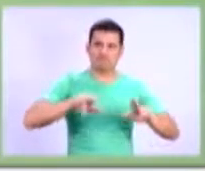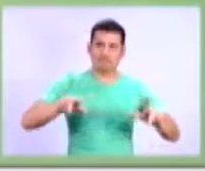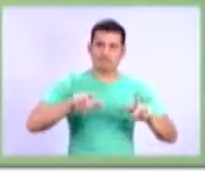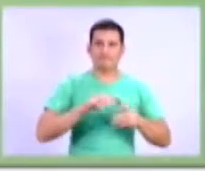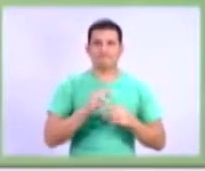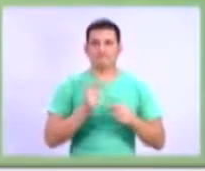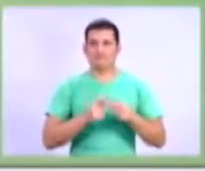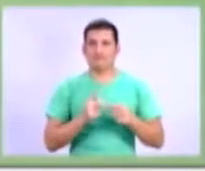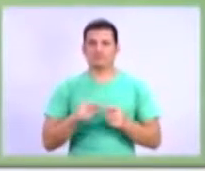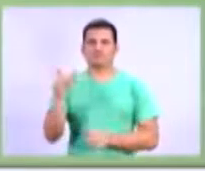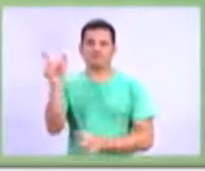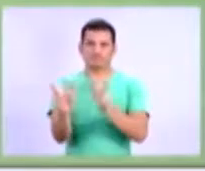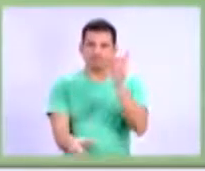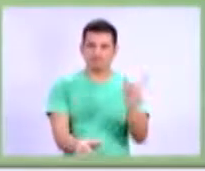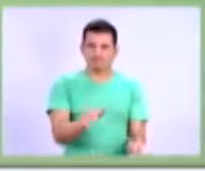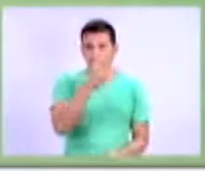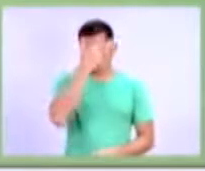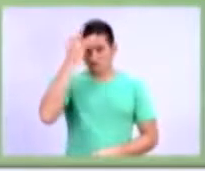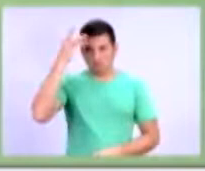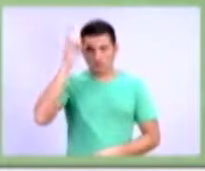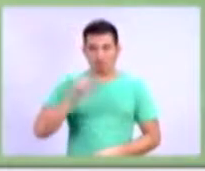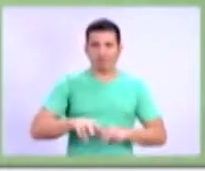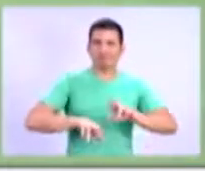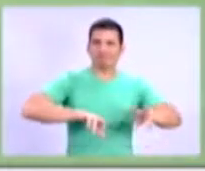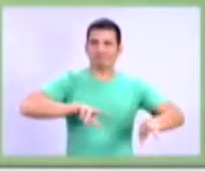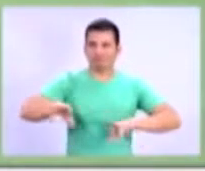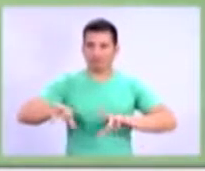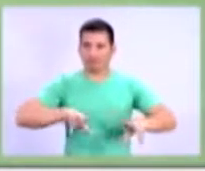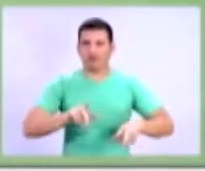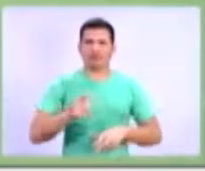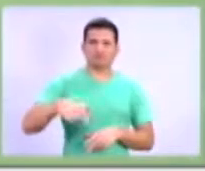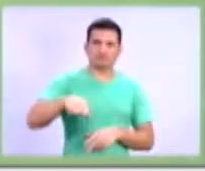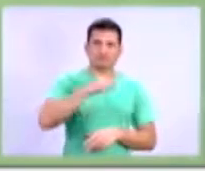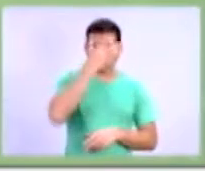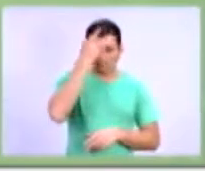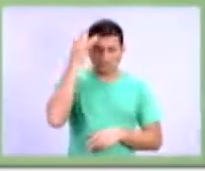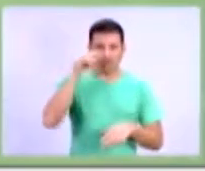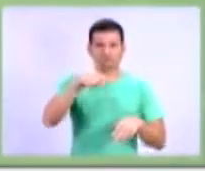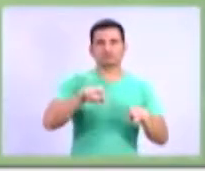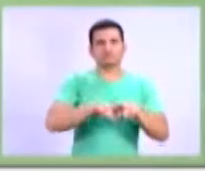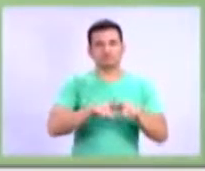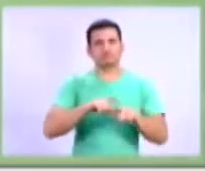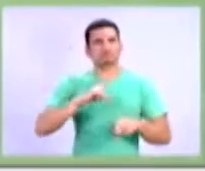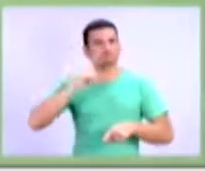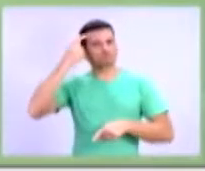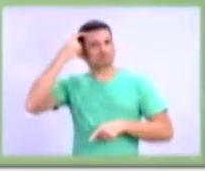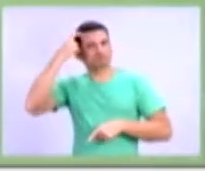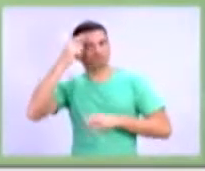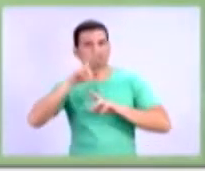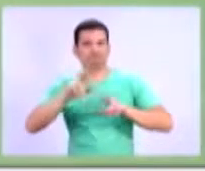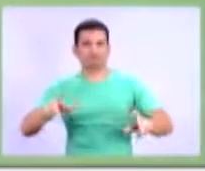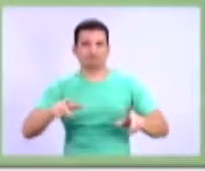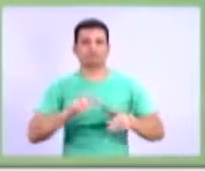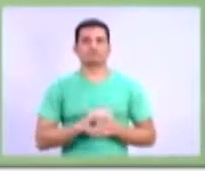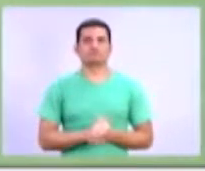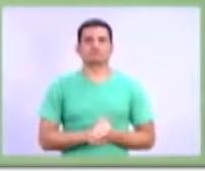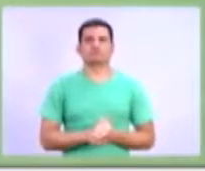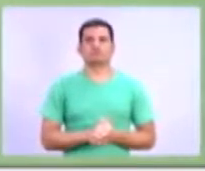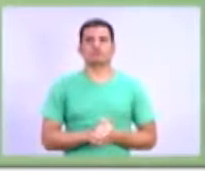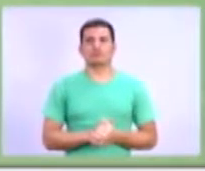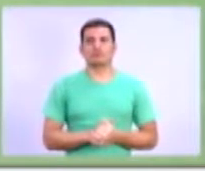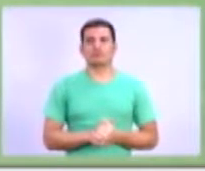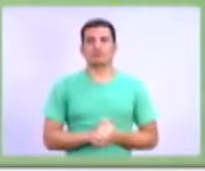as pessoas são diferentes e as pessoas também têm convicções diferentes. Ninguém pode, portanto,